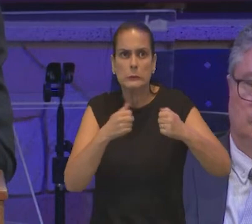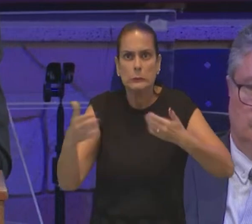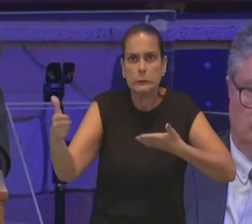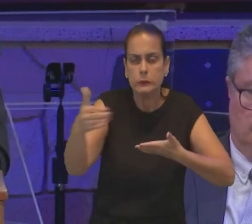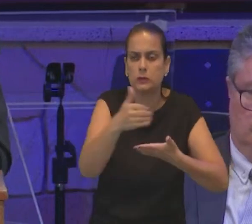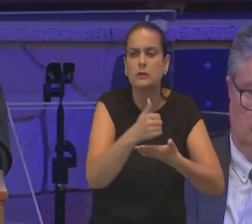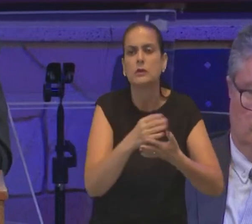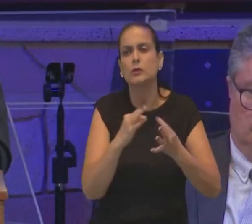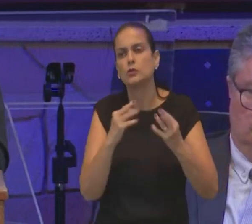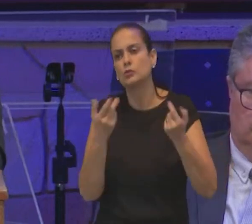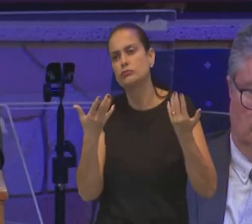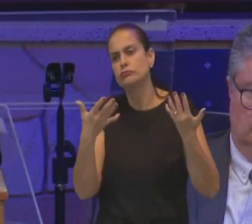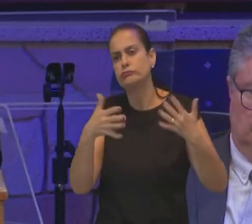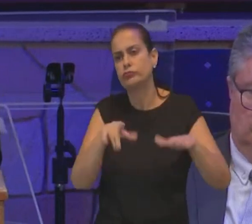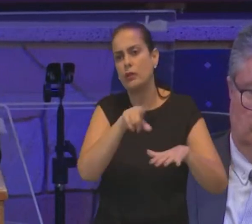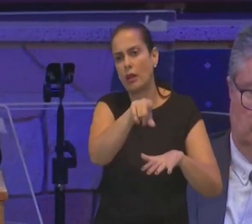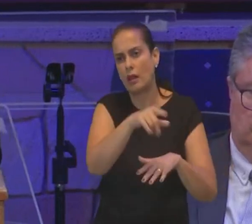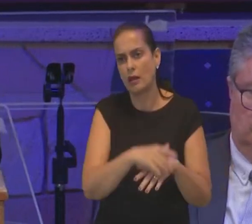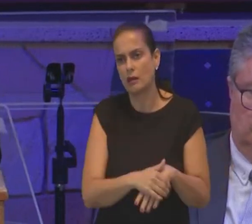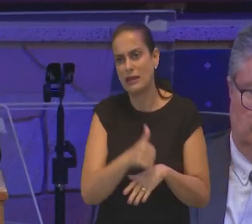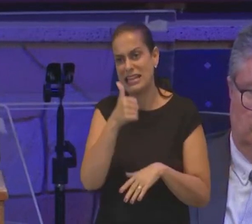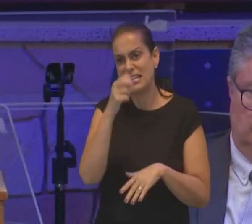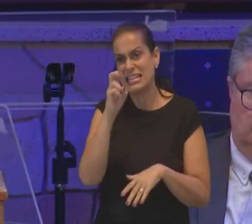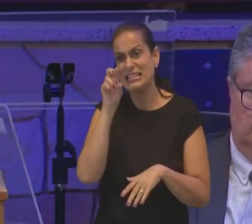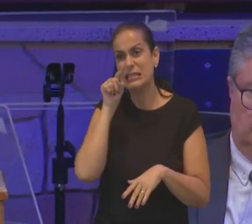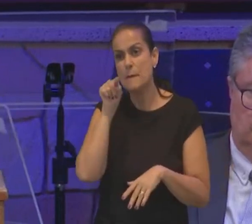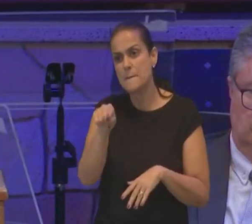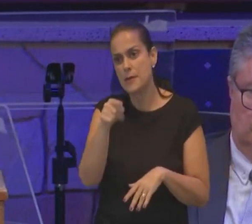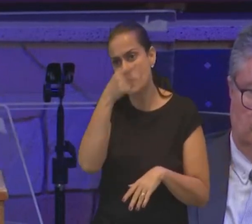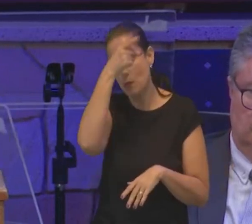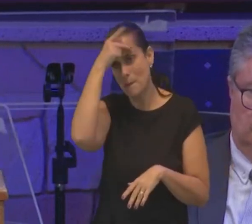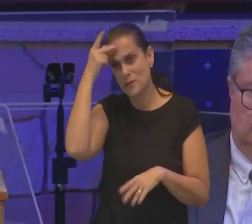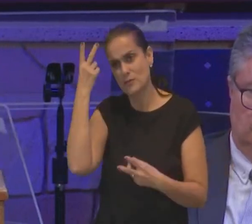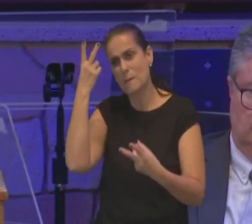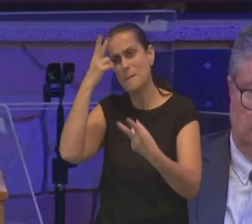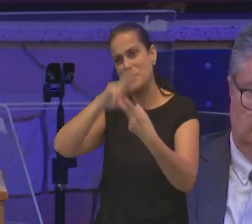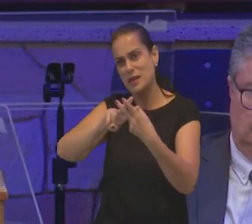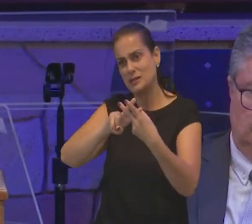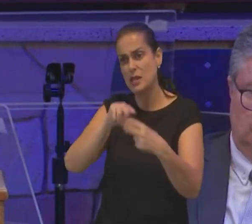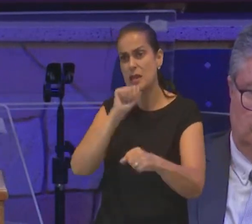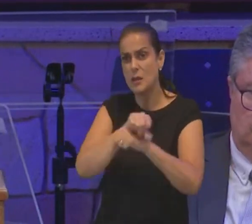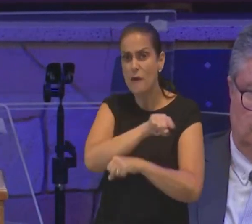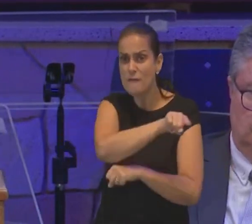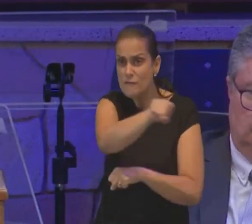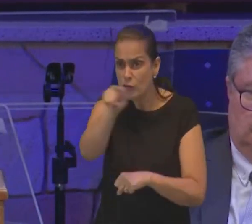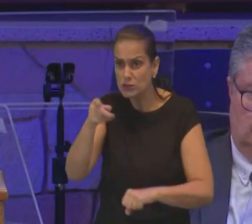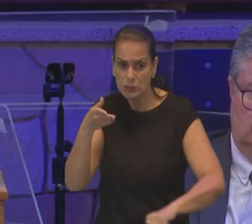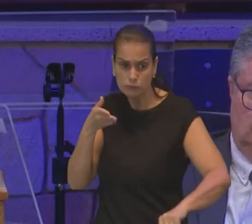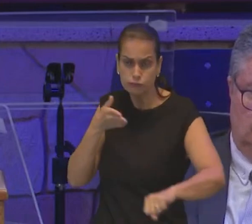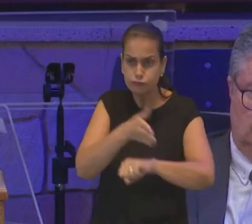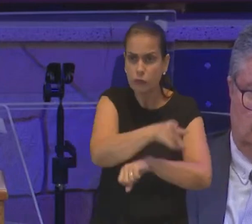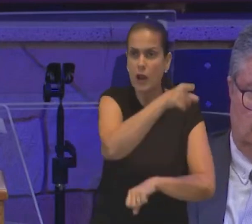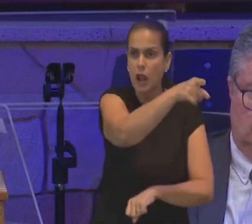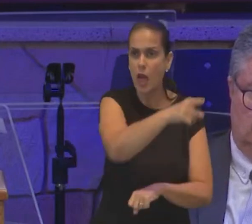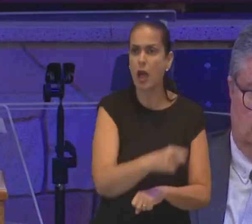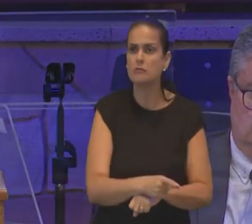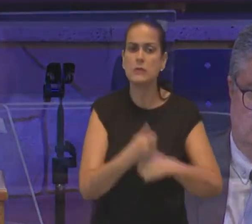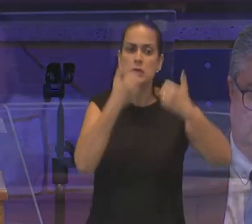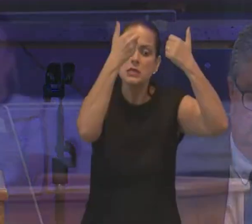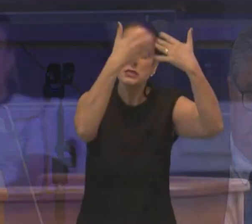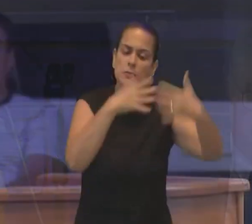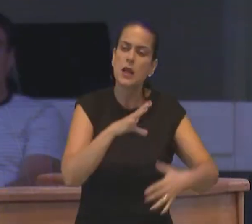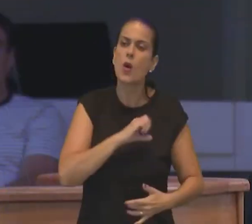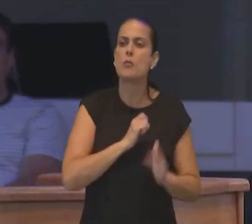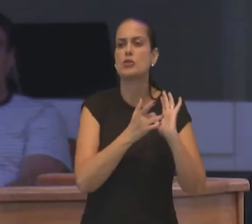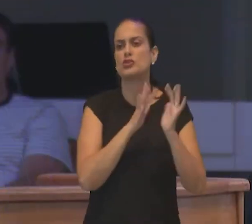mundo lá. Tem 15 mil presos ali na Papuda esperando que você, meu irmão e minha irmã, vá falar do amor de Jesus